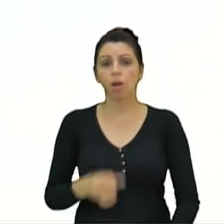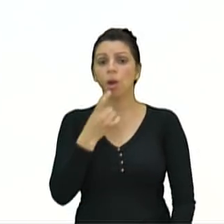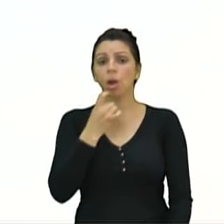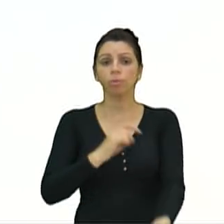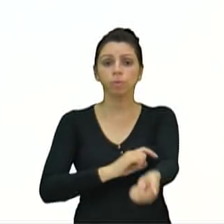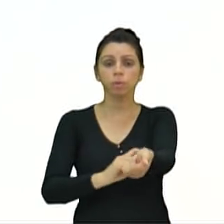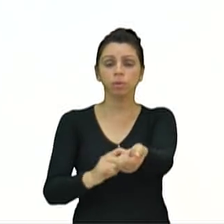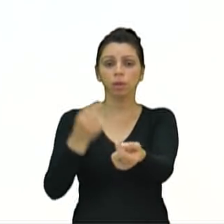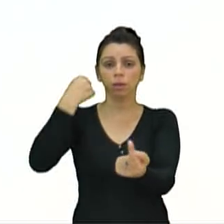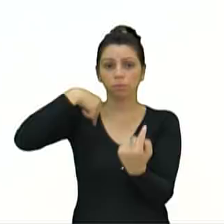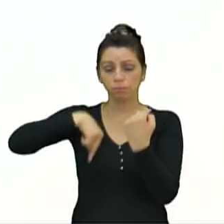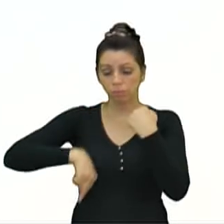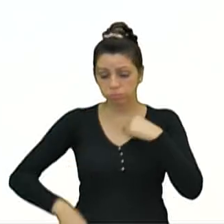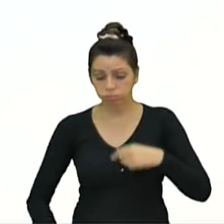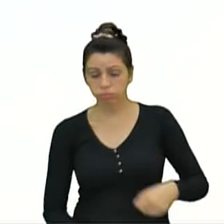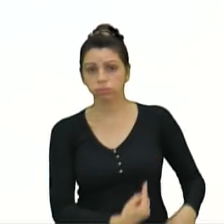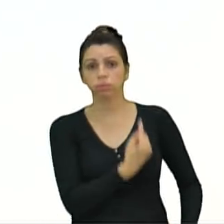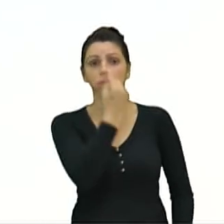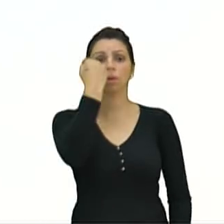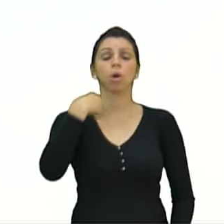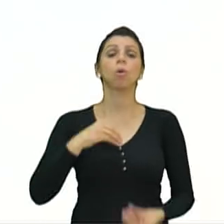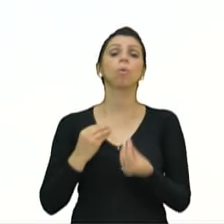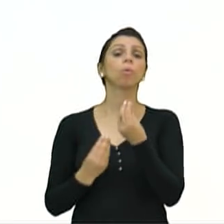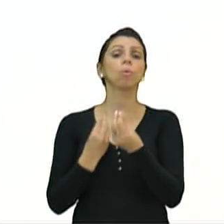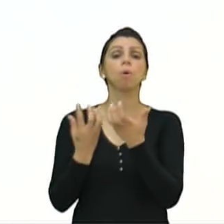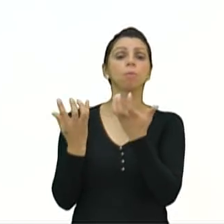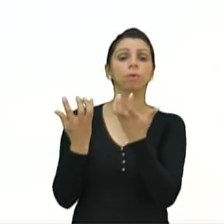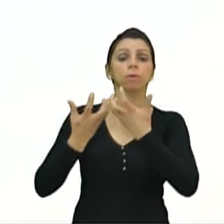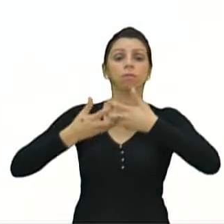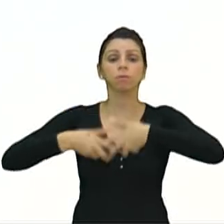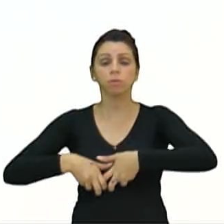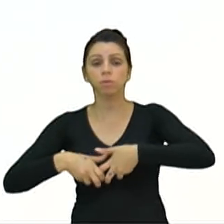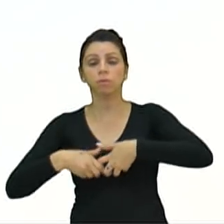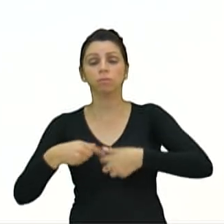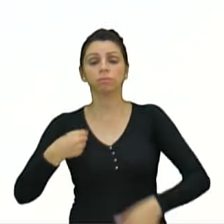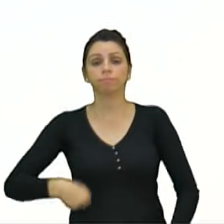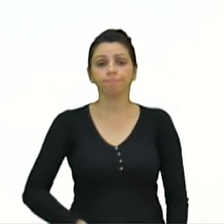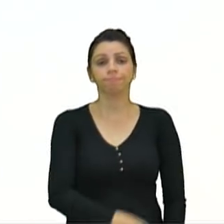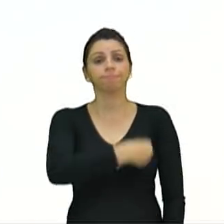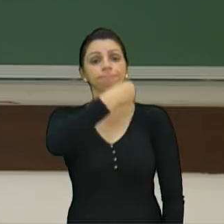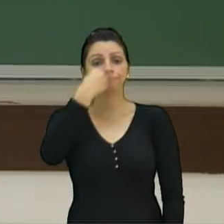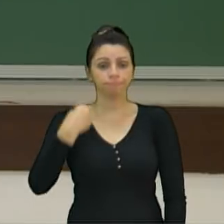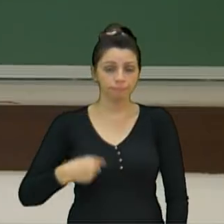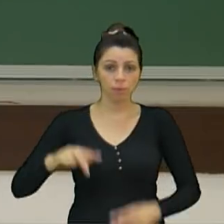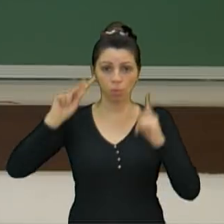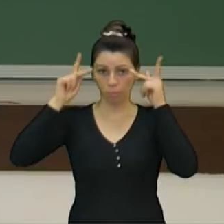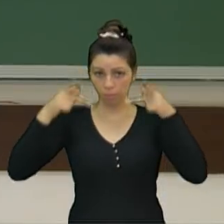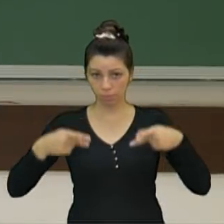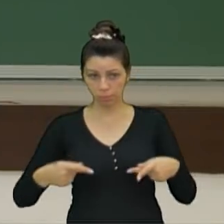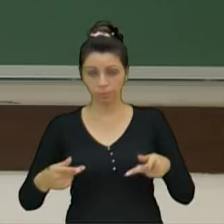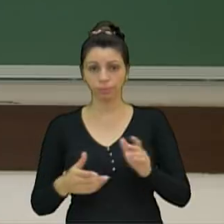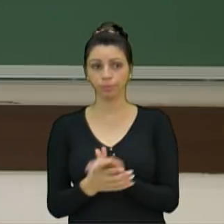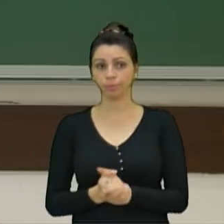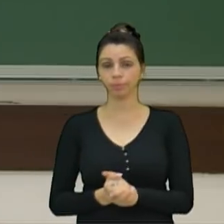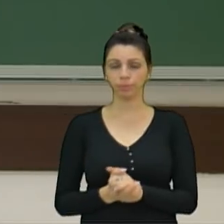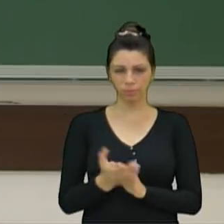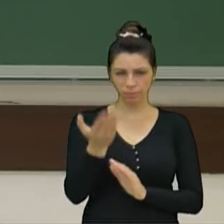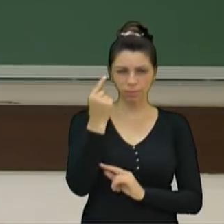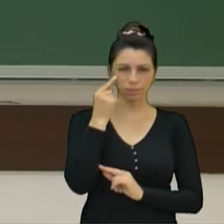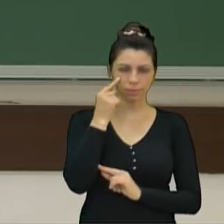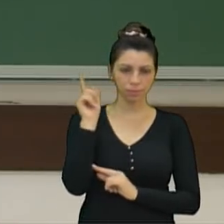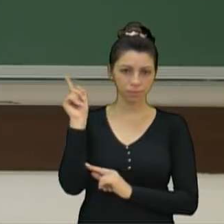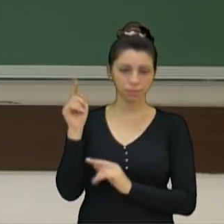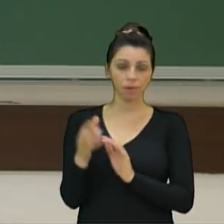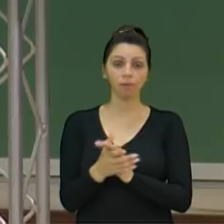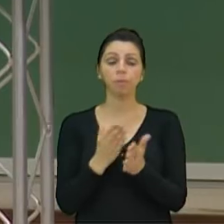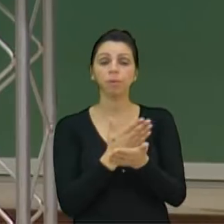nosso corpo, entender de que forma que acontece a circulação humana, tá? Vamos lá, então? Nós